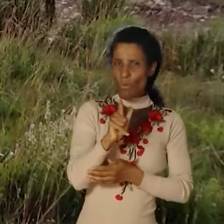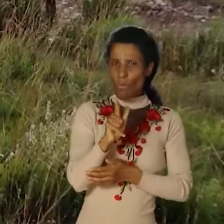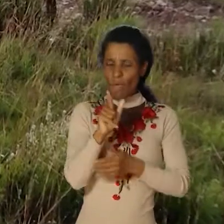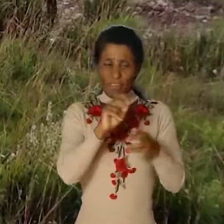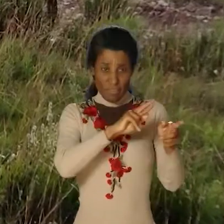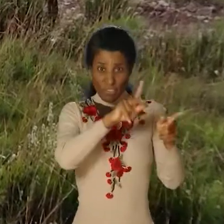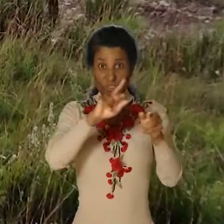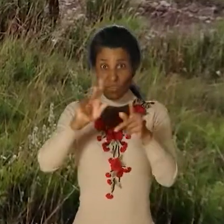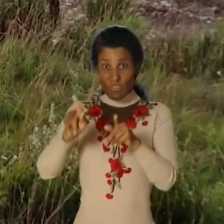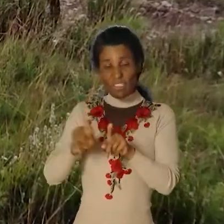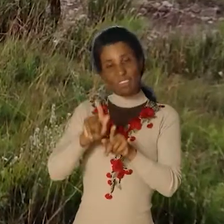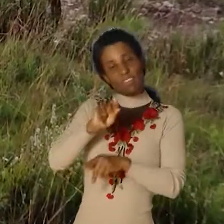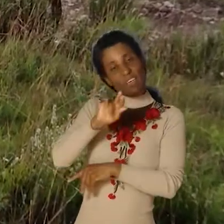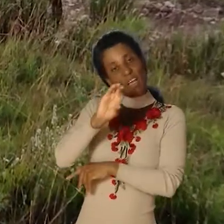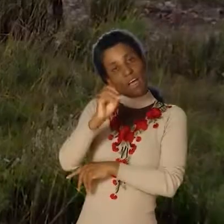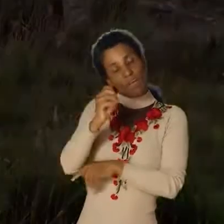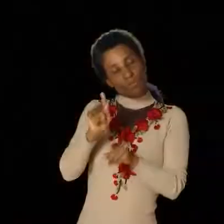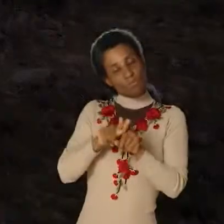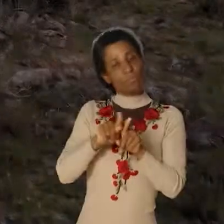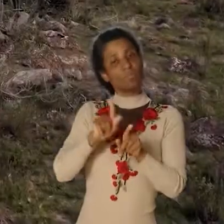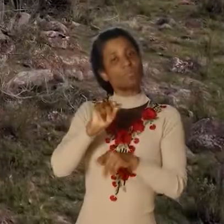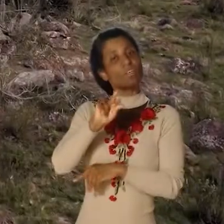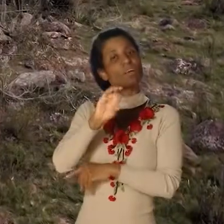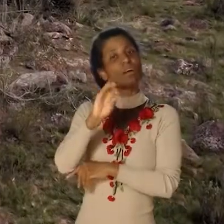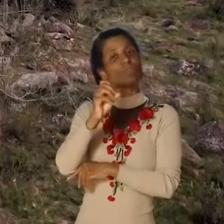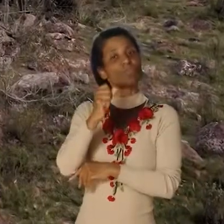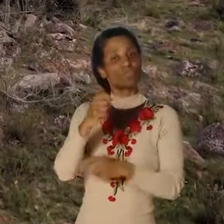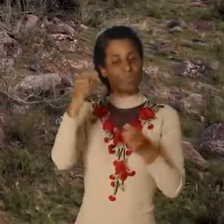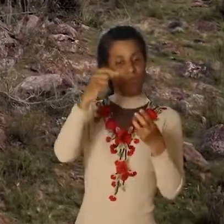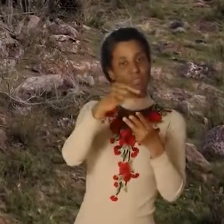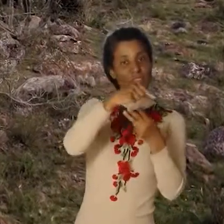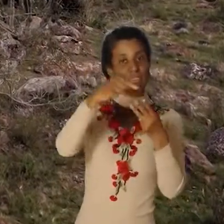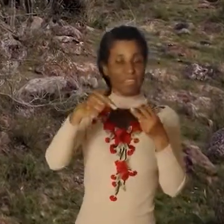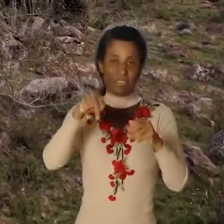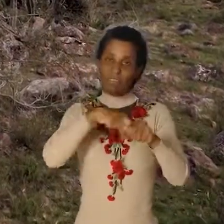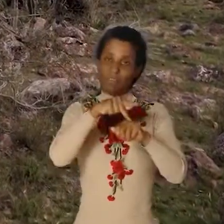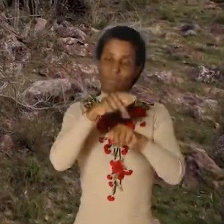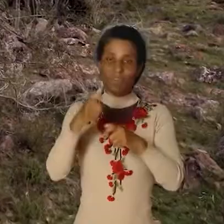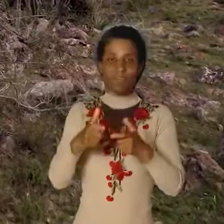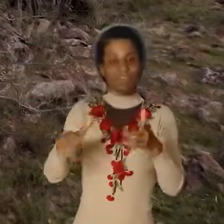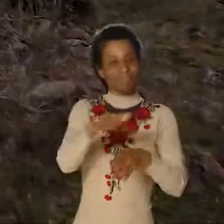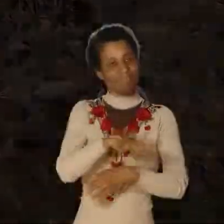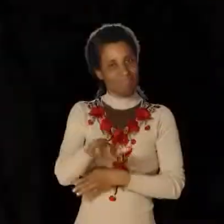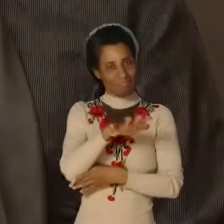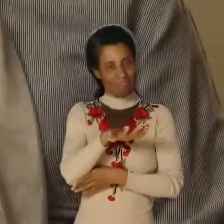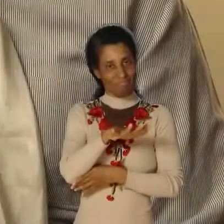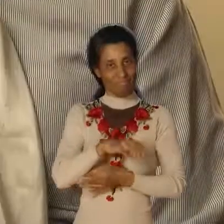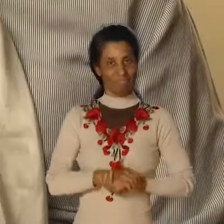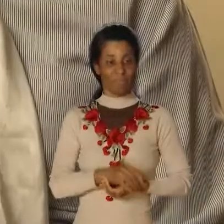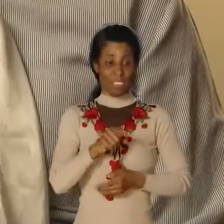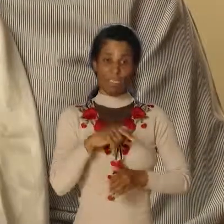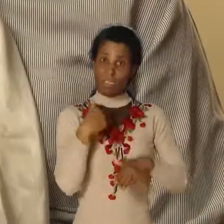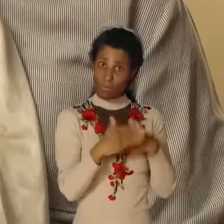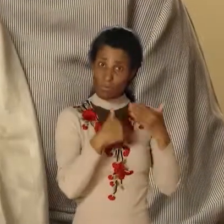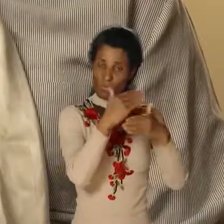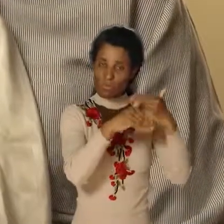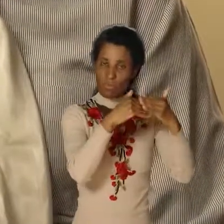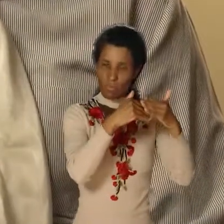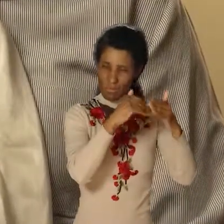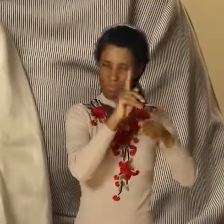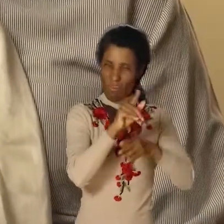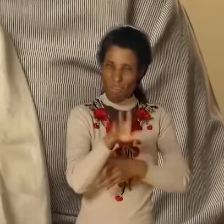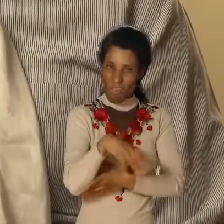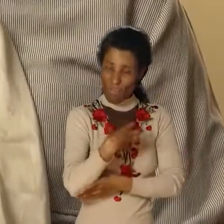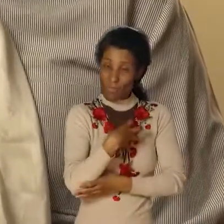semelhanças e diferenças entre gaúchos e gaúchos nas três pátrias do Pampa? Esse processo é um processo,